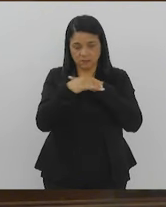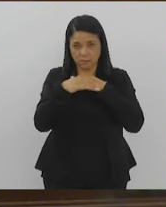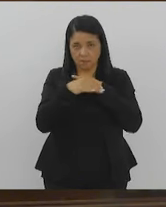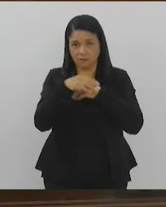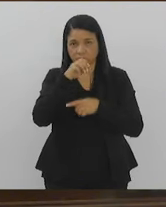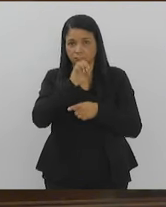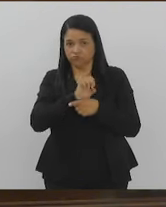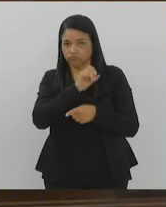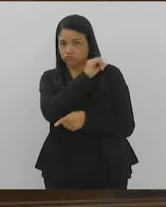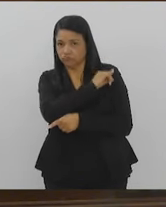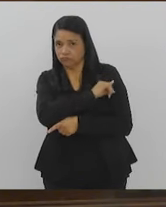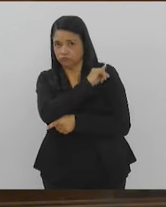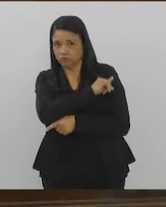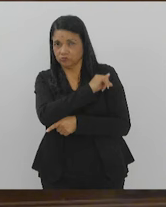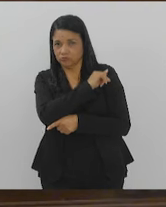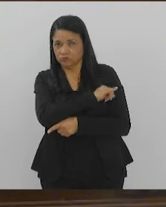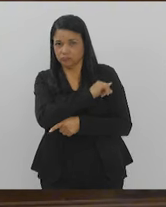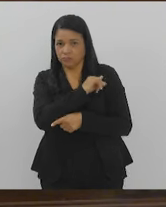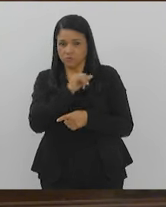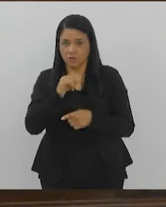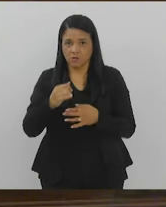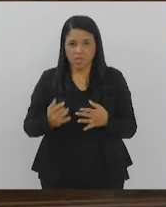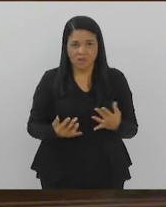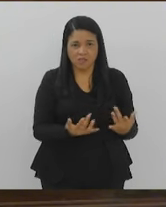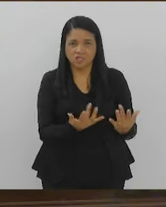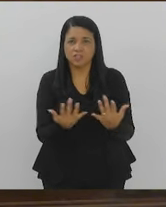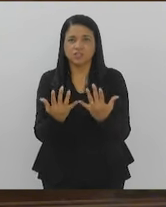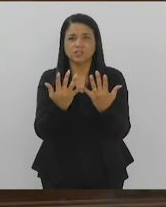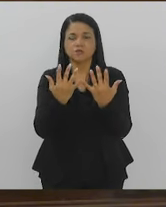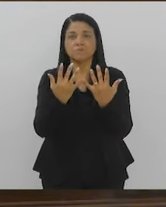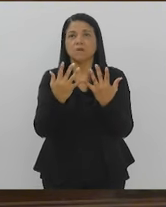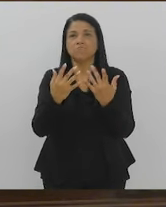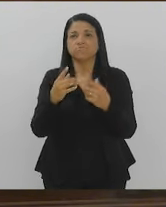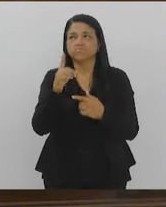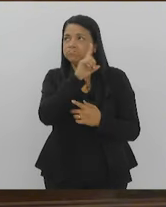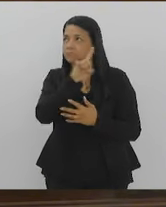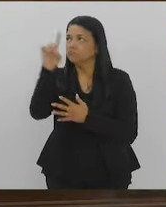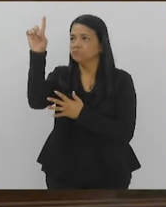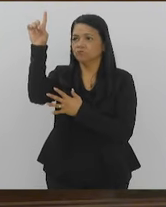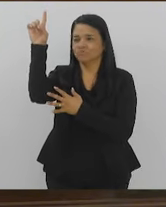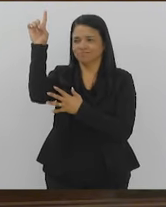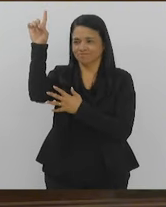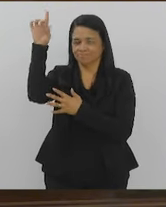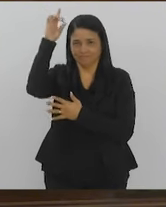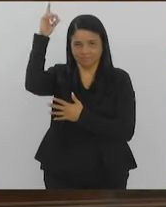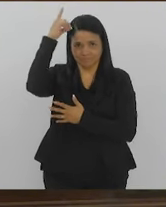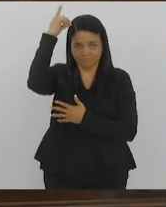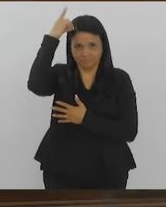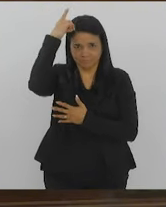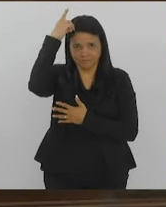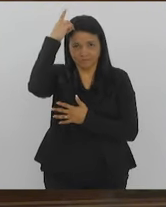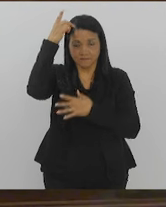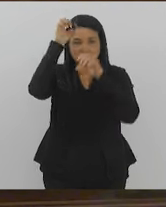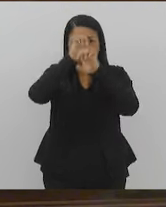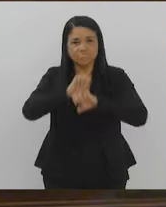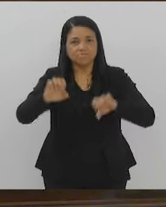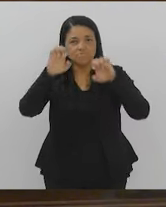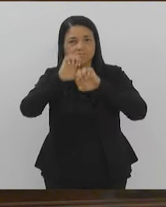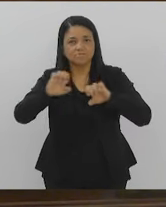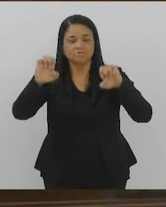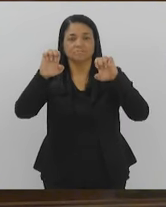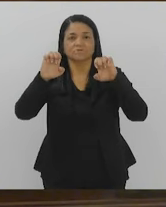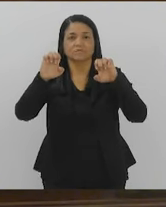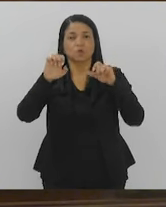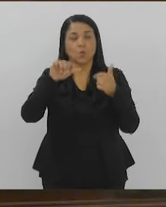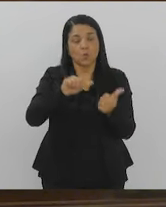estado, a chama do poder do Espírito Santo, que inspirou a pregação do Evangelho, o